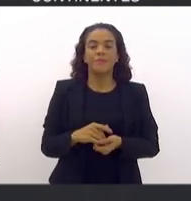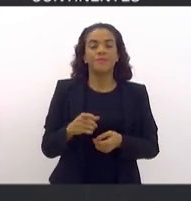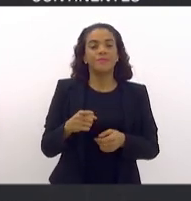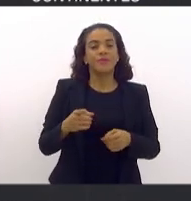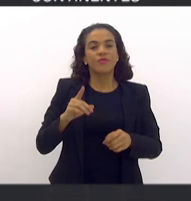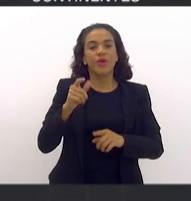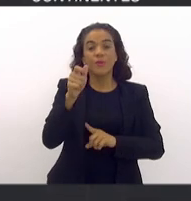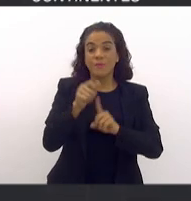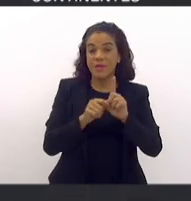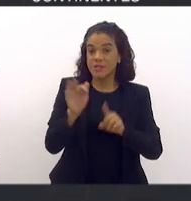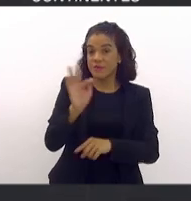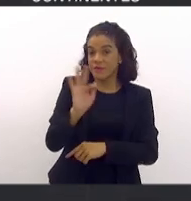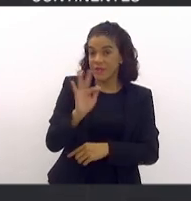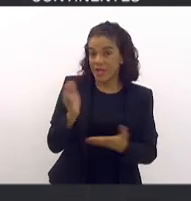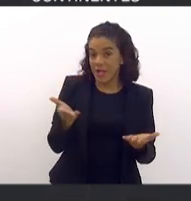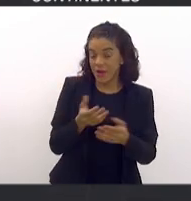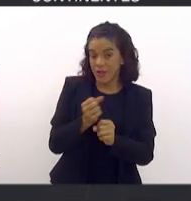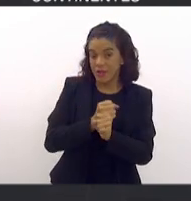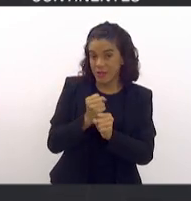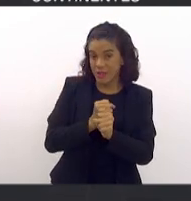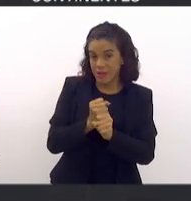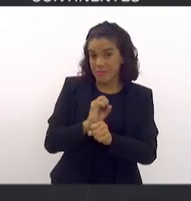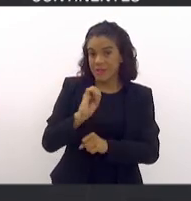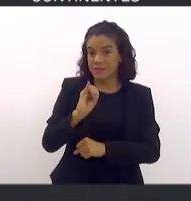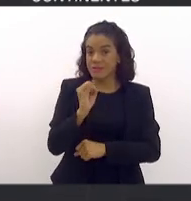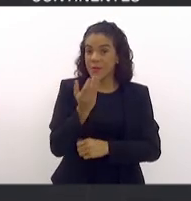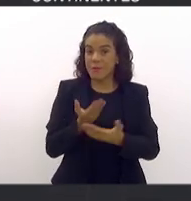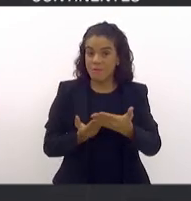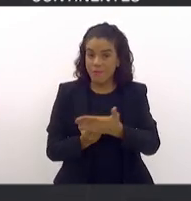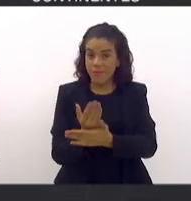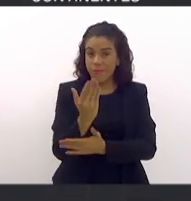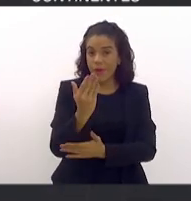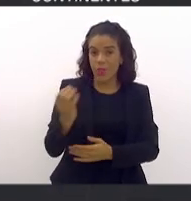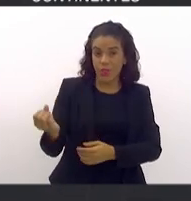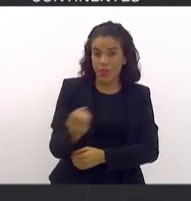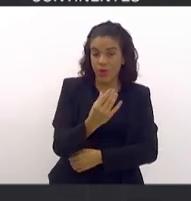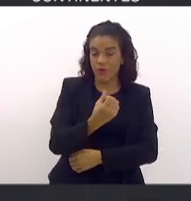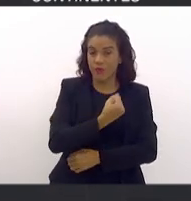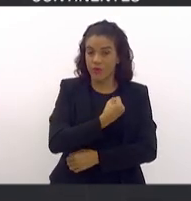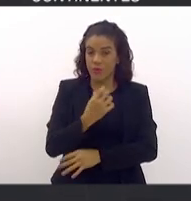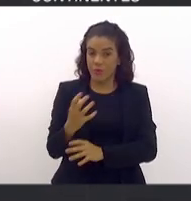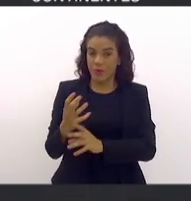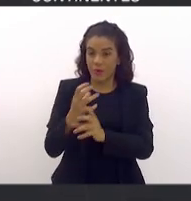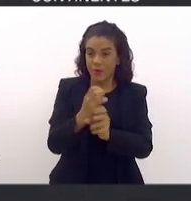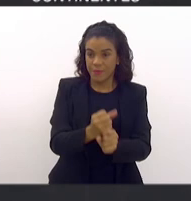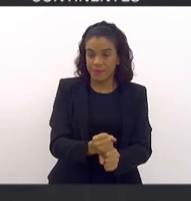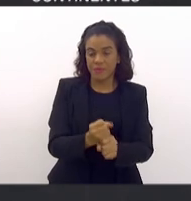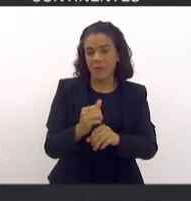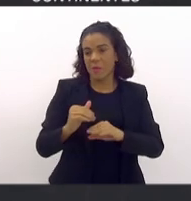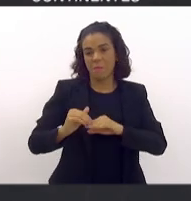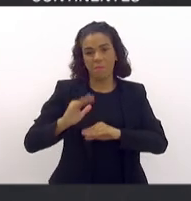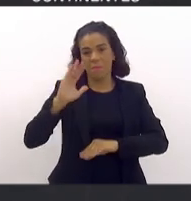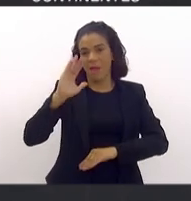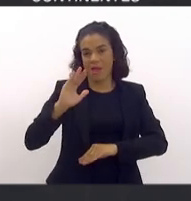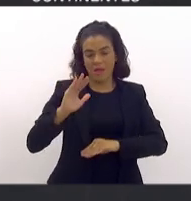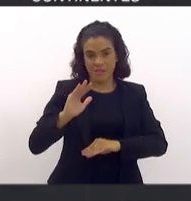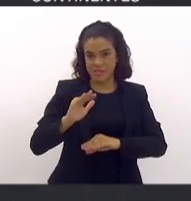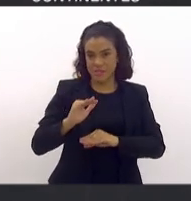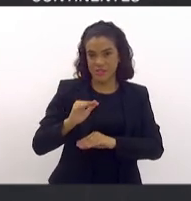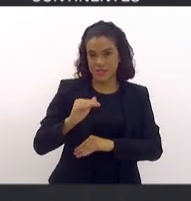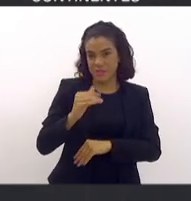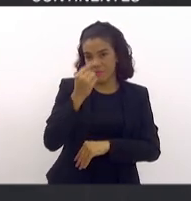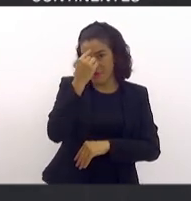em fevereiro desse ano, mas se eu gerasse esse número atualizado hoje, a gente já teria um número maior de